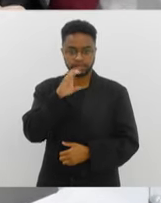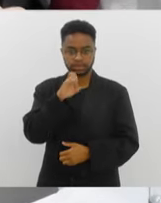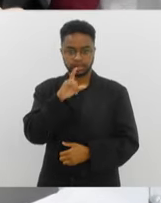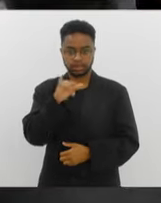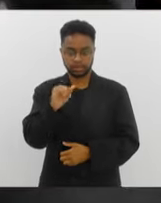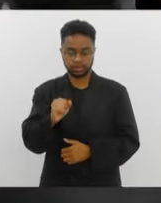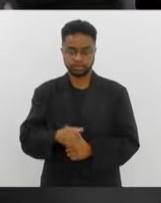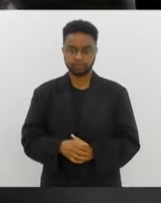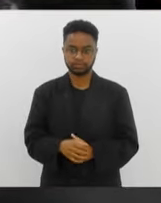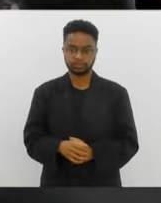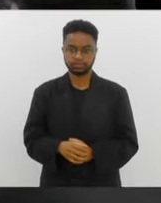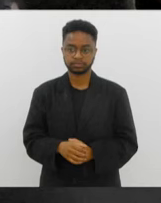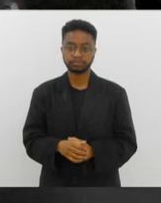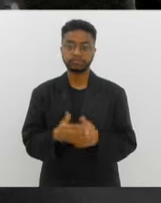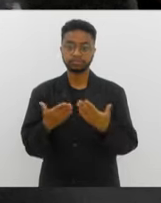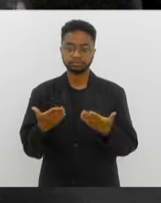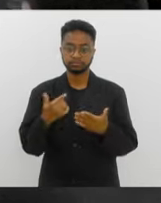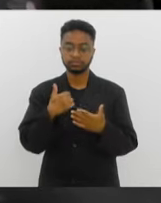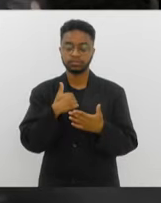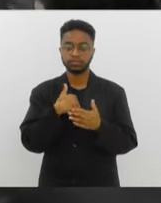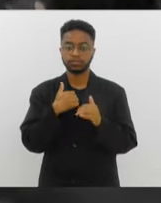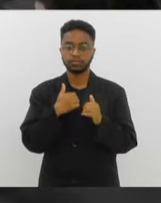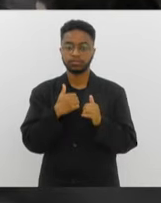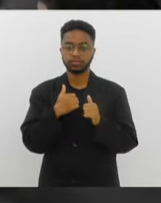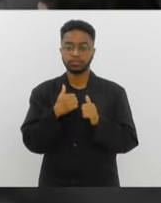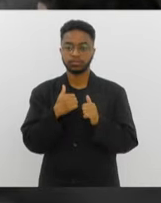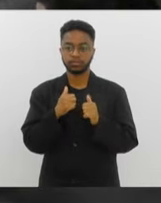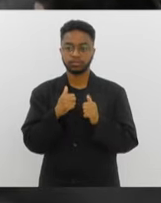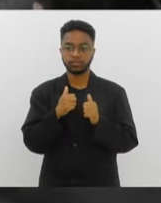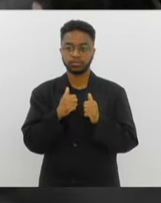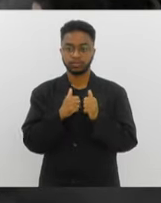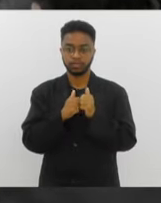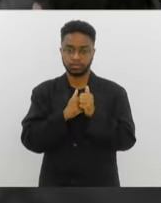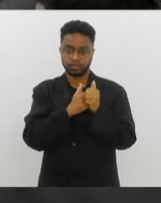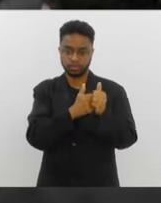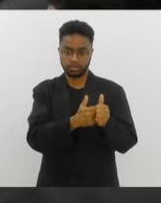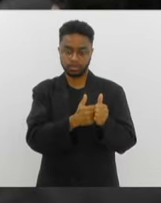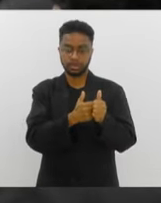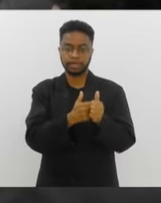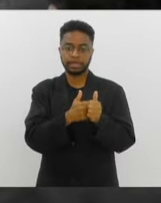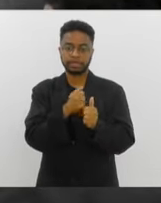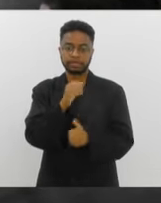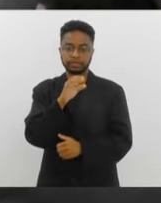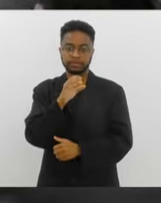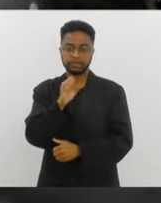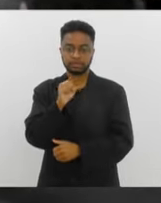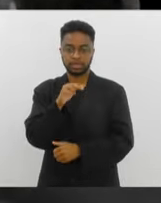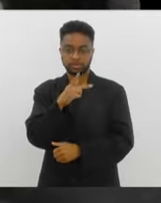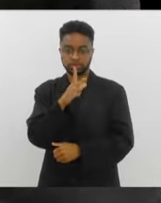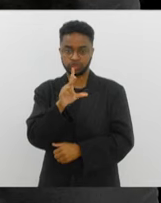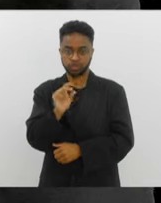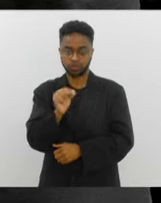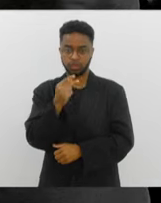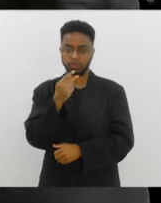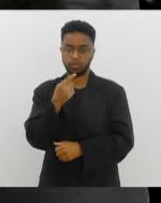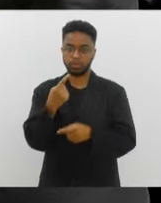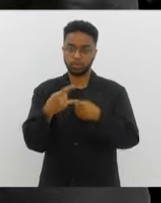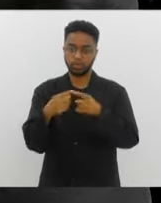Presidente, na linha do entendimento do relator, doutor Serginho, que deu